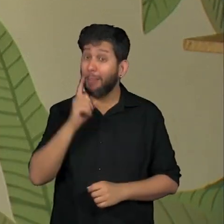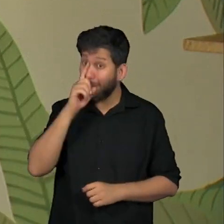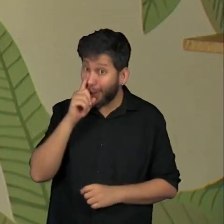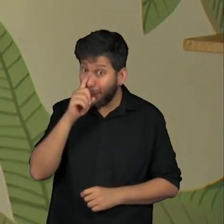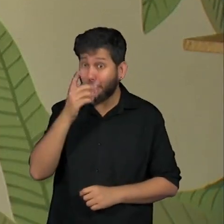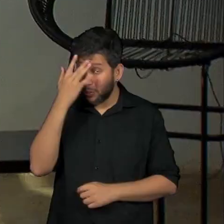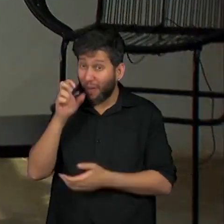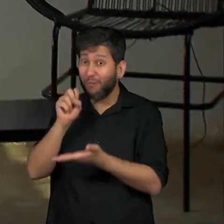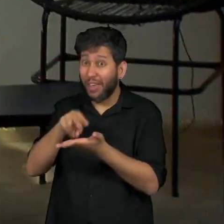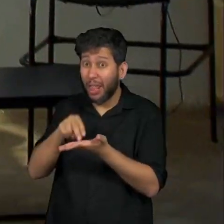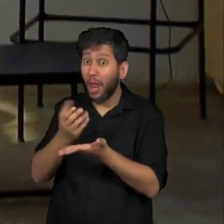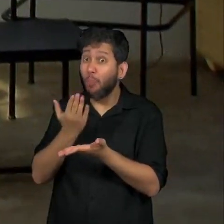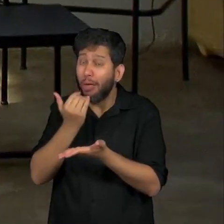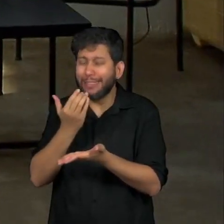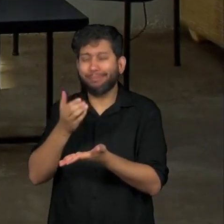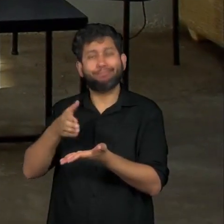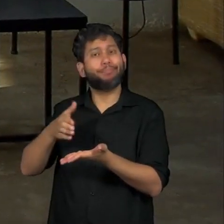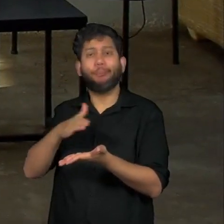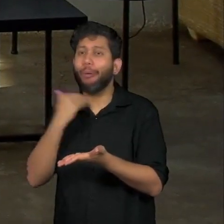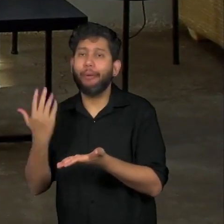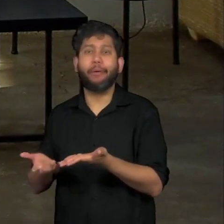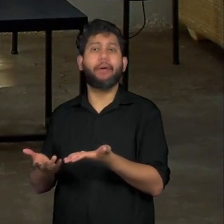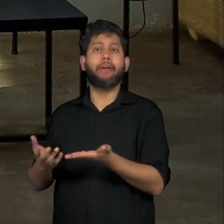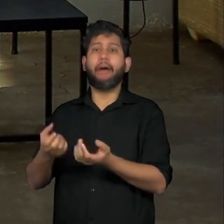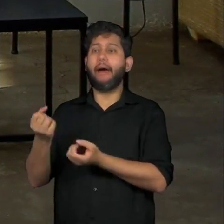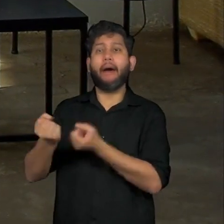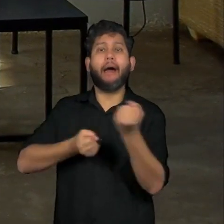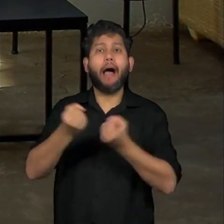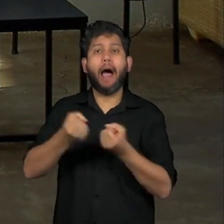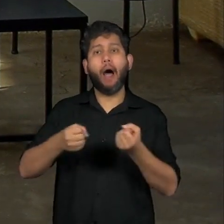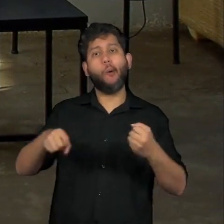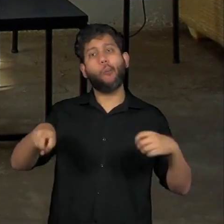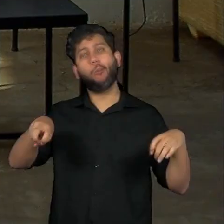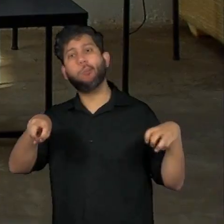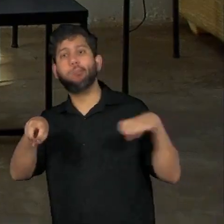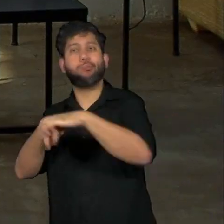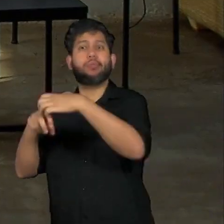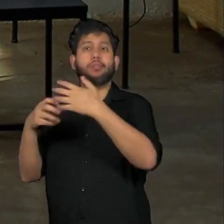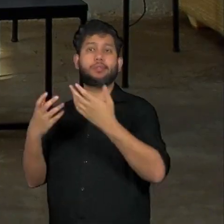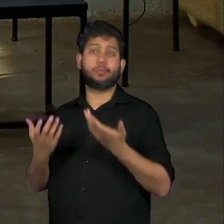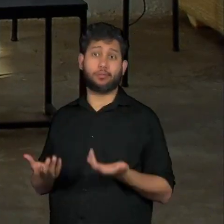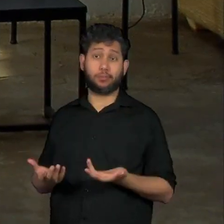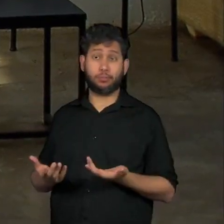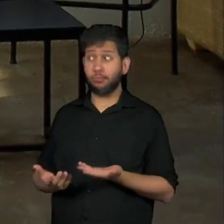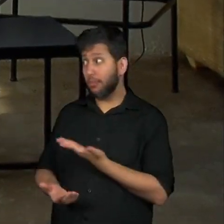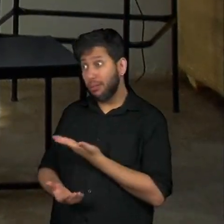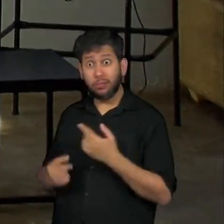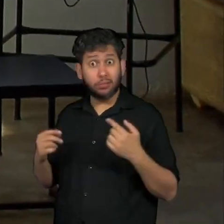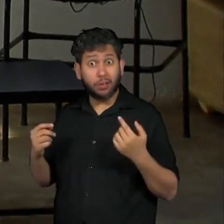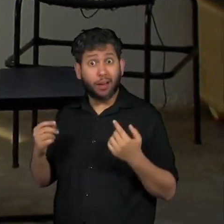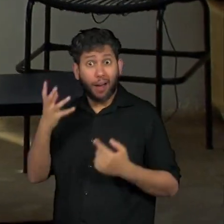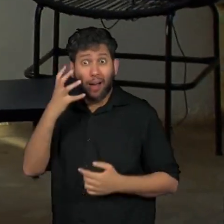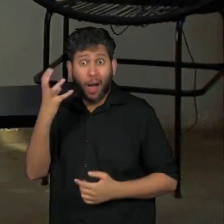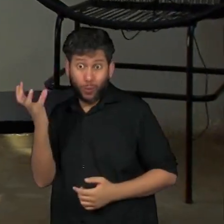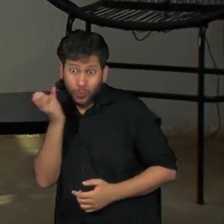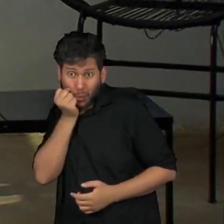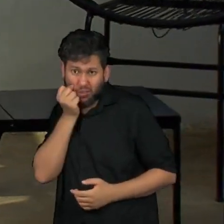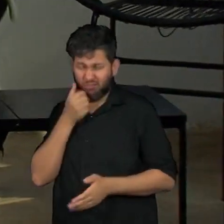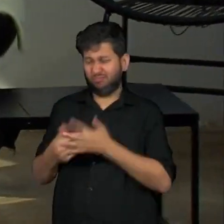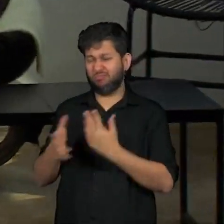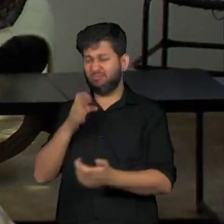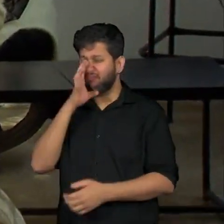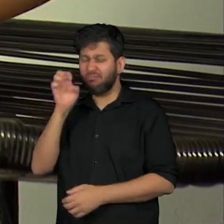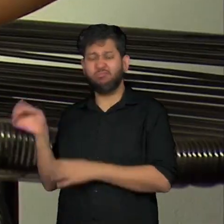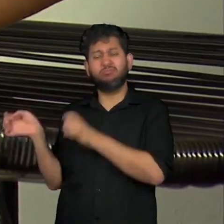envenenamento, enfim. O tutor deve pensar que ele está levando para sua casa um membro da família, que ele não é um bichinho que vai